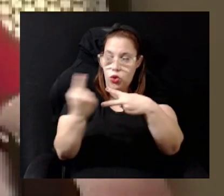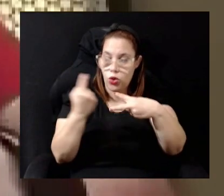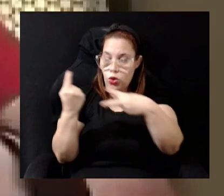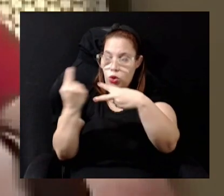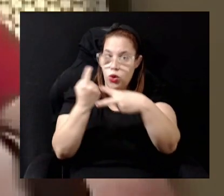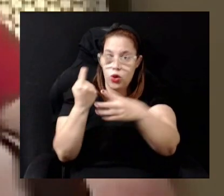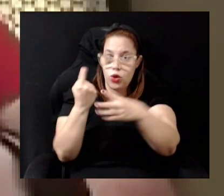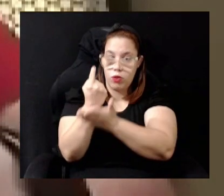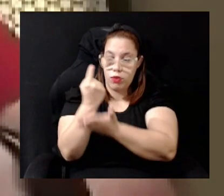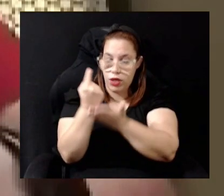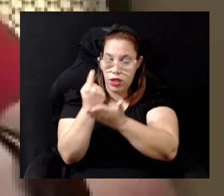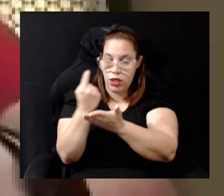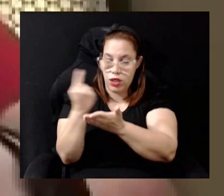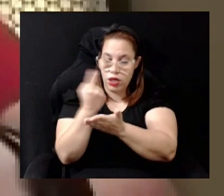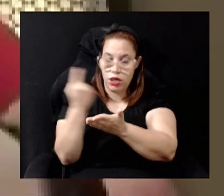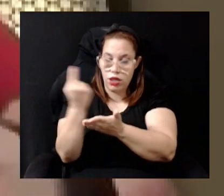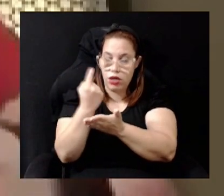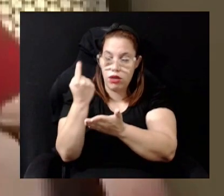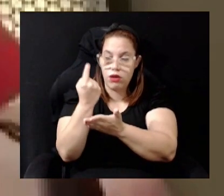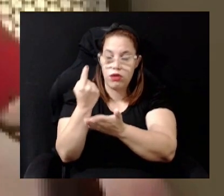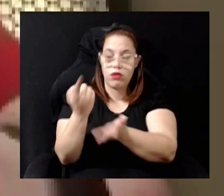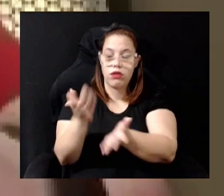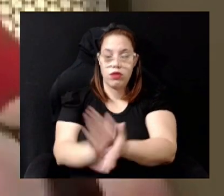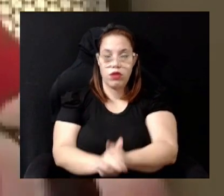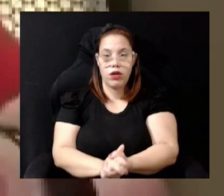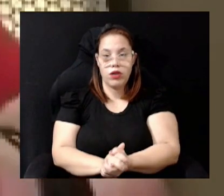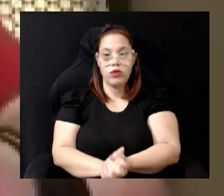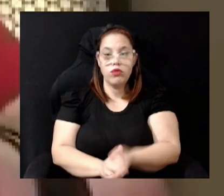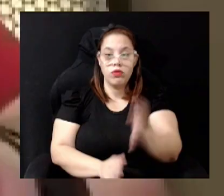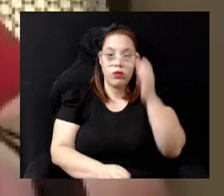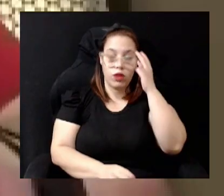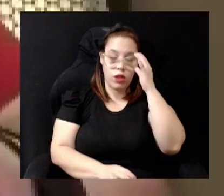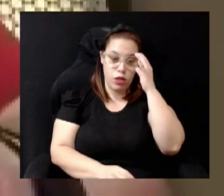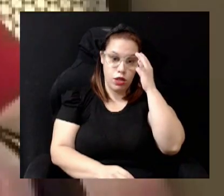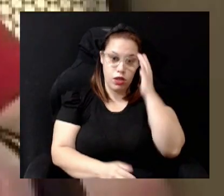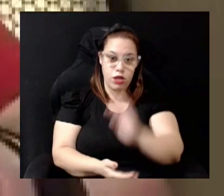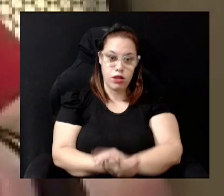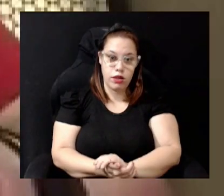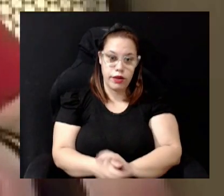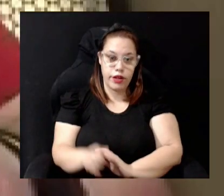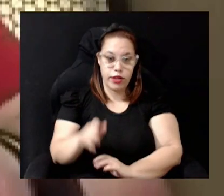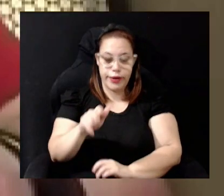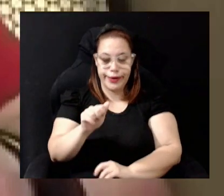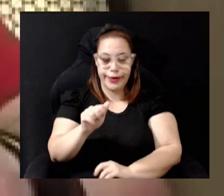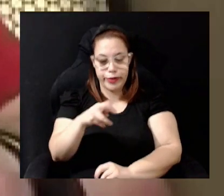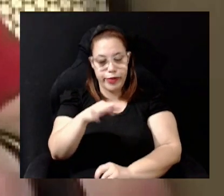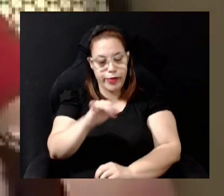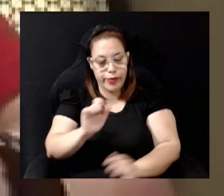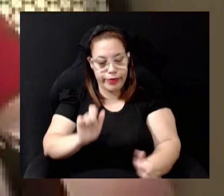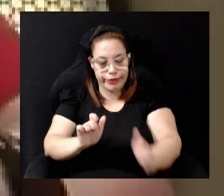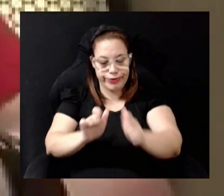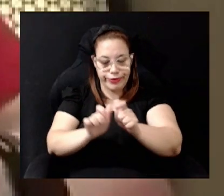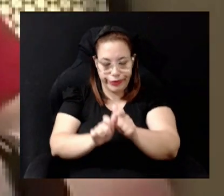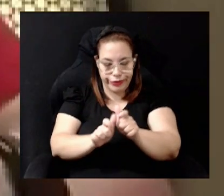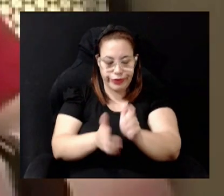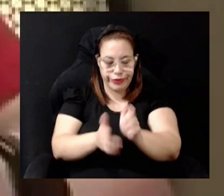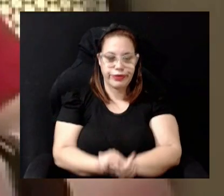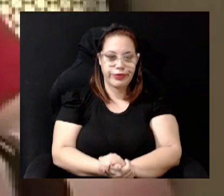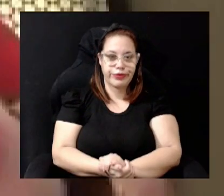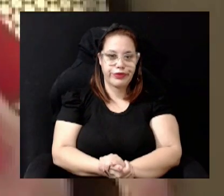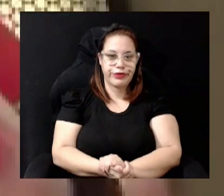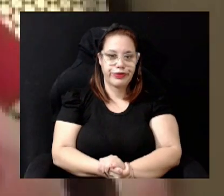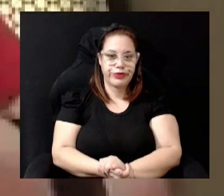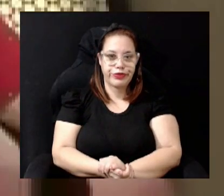dele, e aí, com essa pressão atmosférica um pouco mais baixa, né, na superfície do